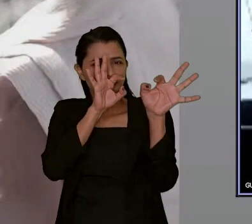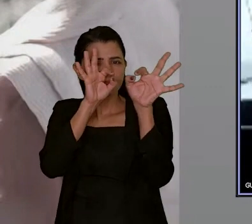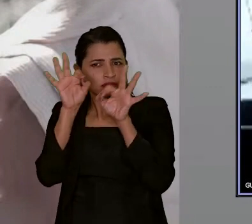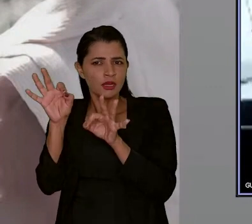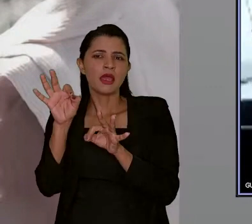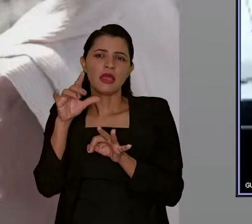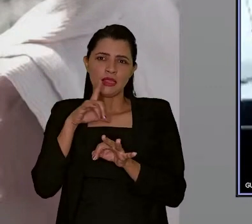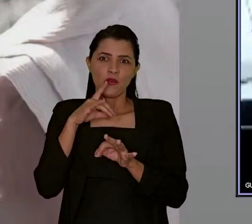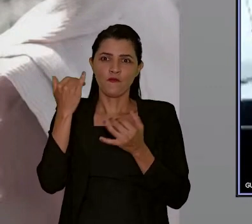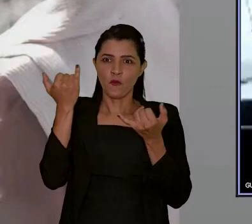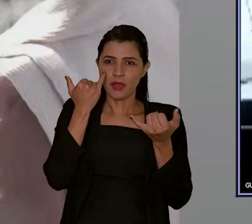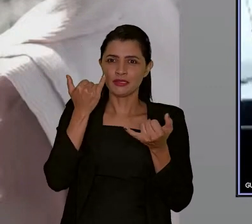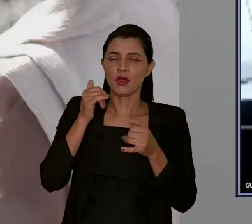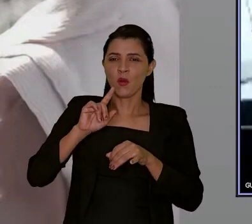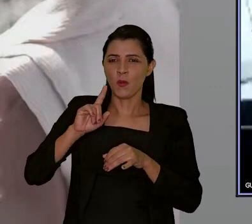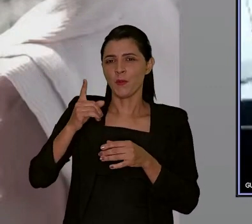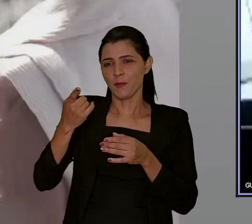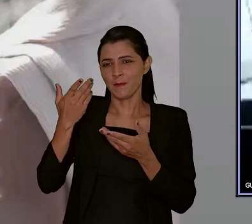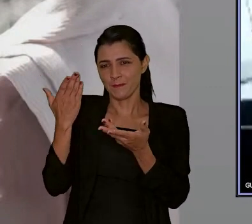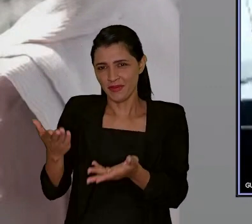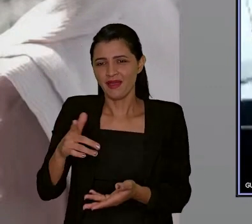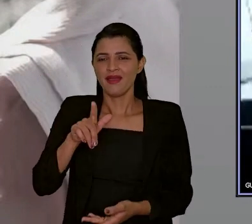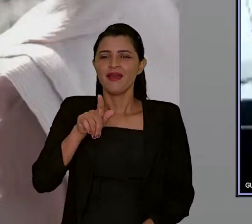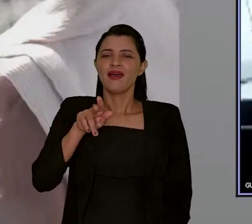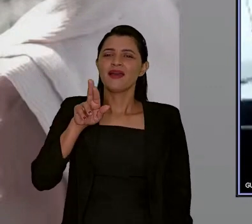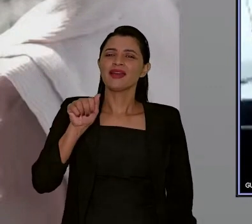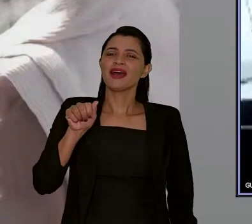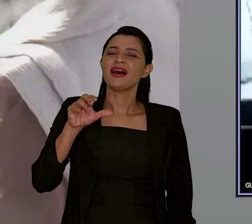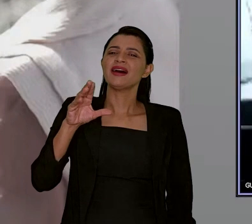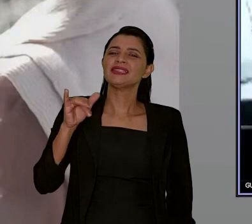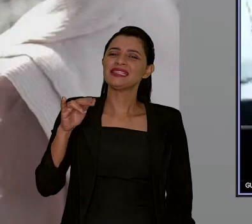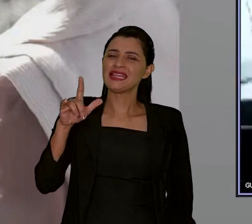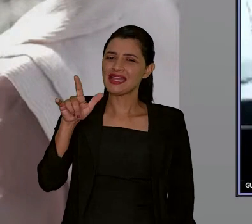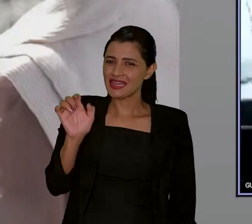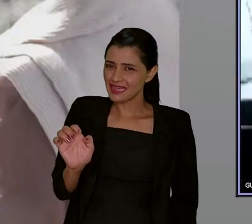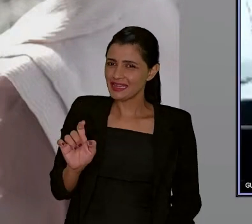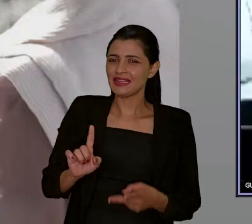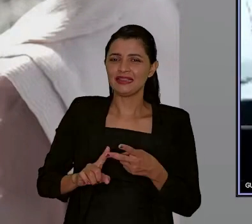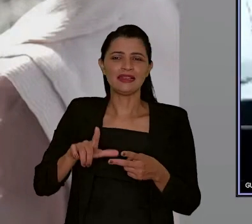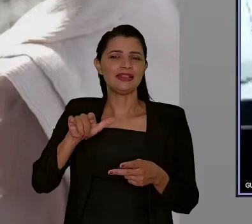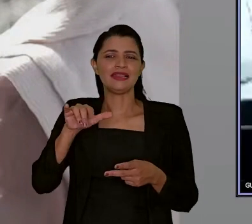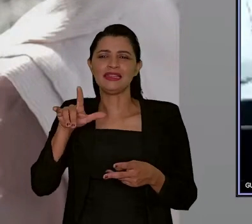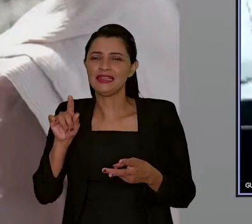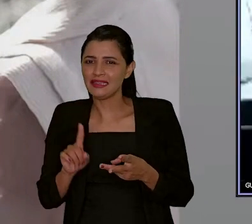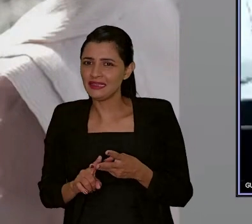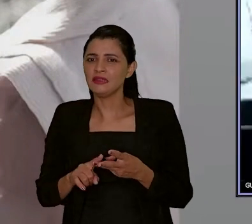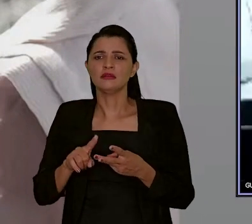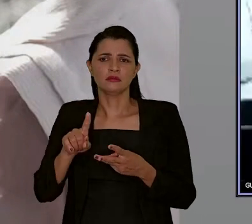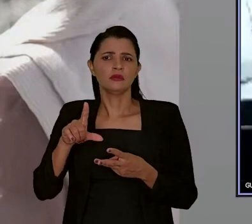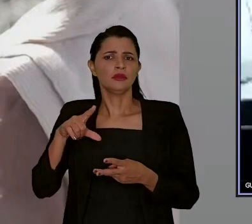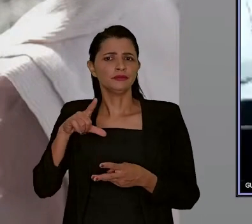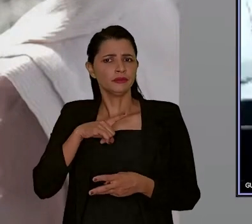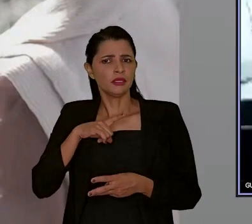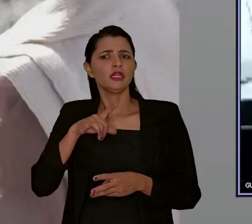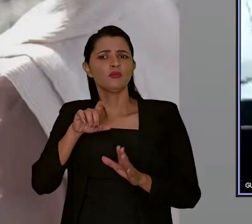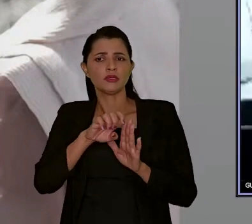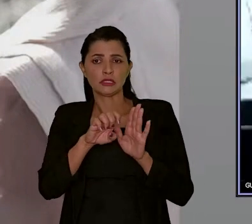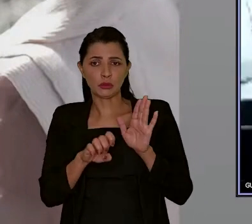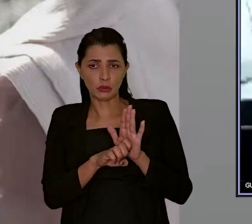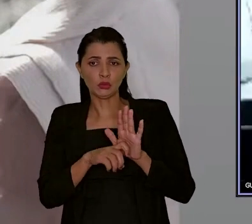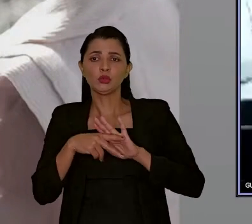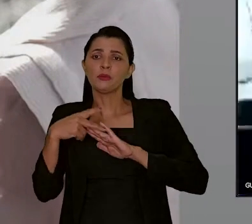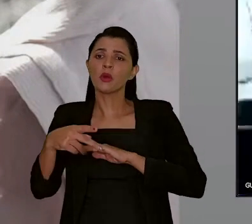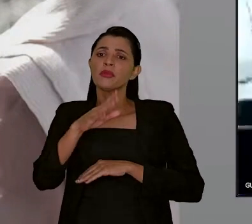para Graciela, para Marcela Trillini, para Lilian, nós temos o nosso Estatuto da Criança e do Adolescente, que